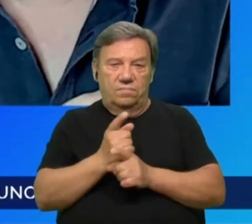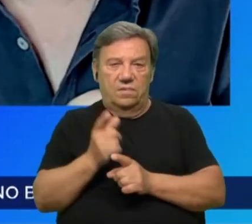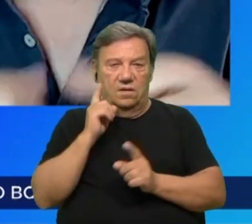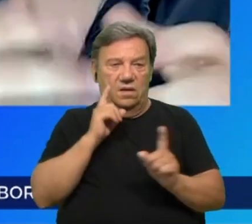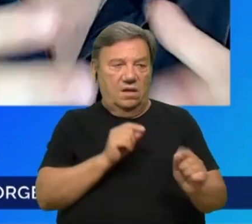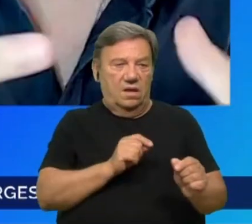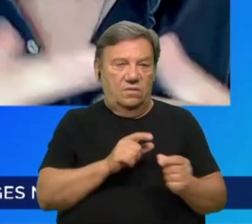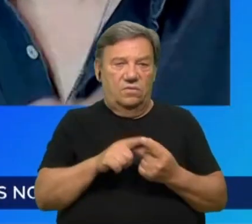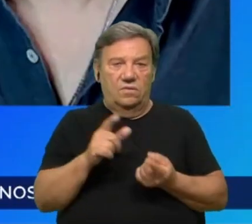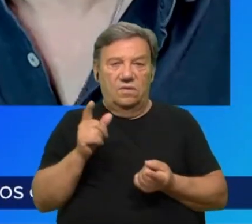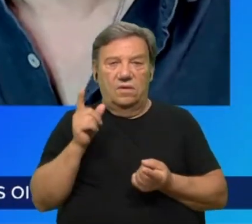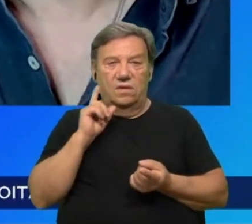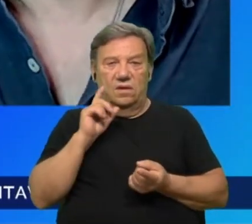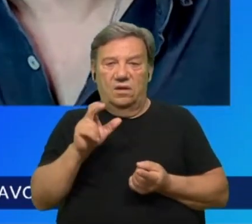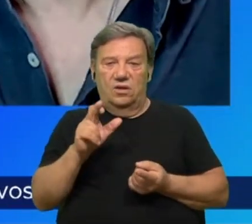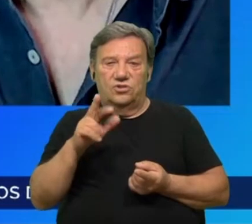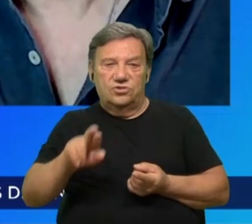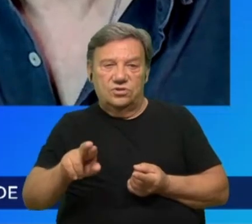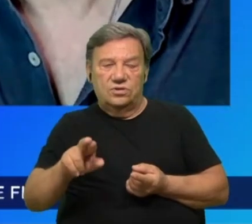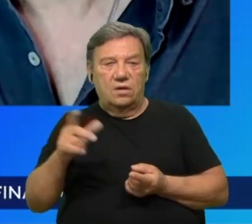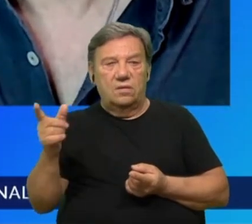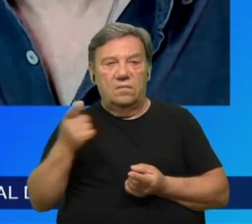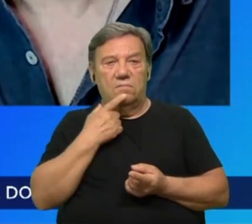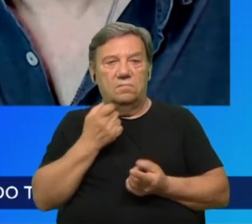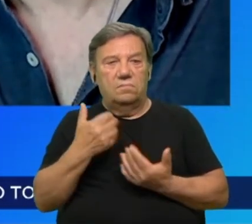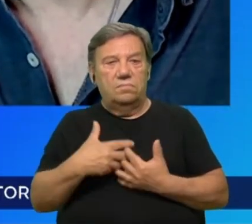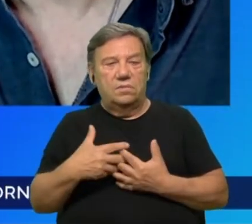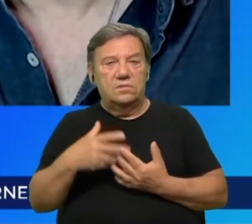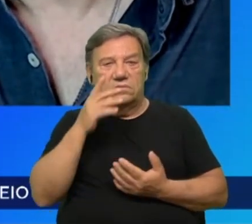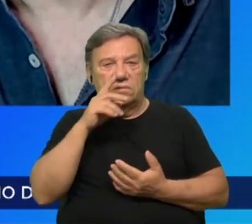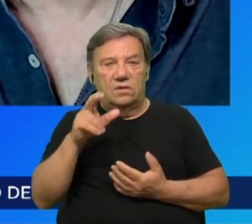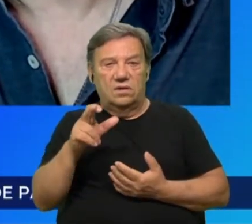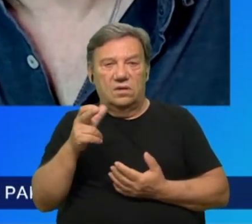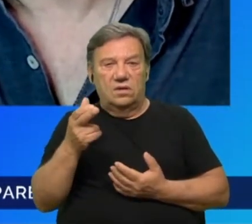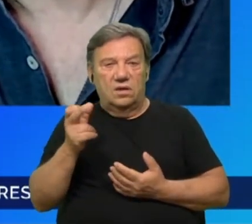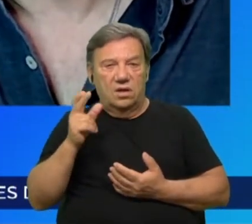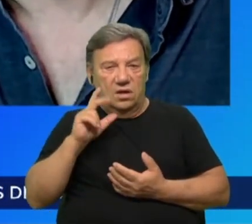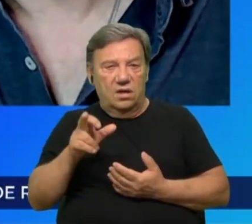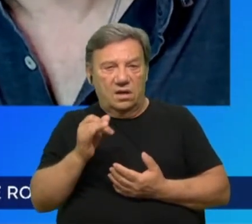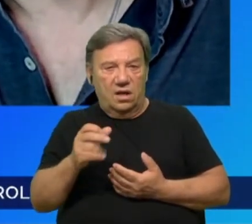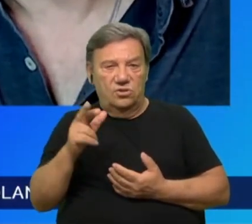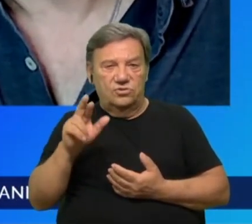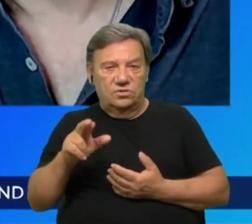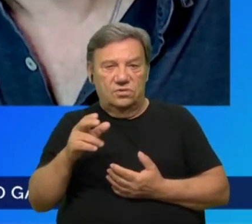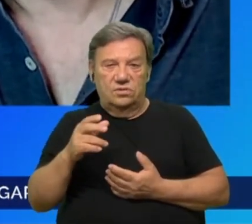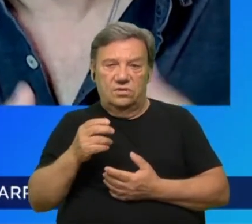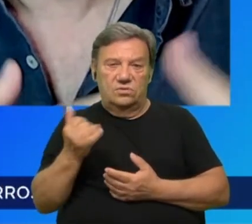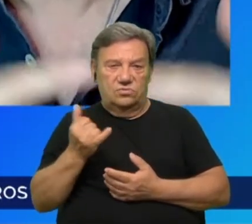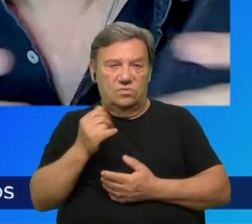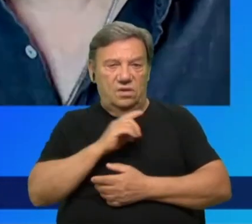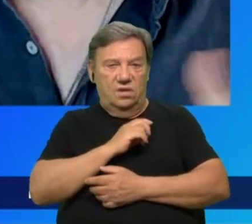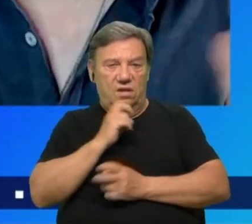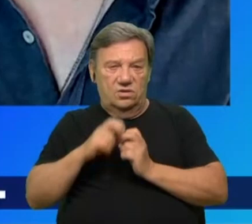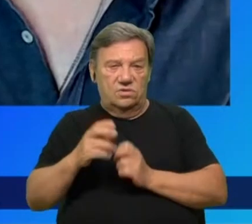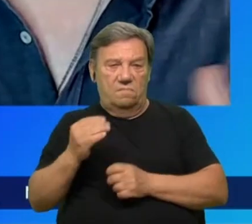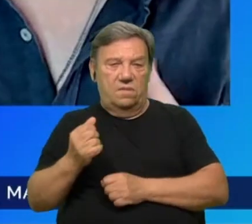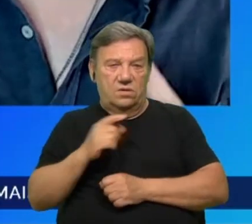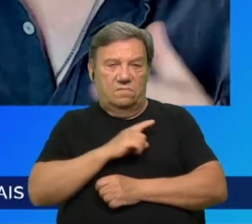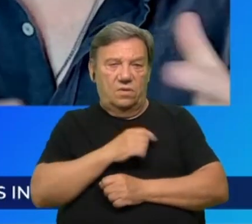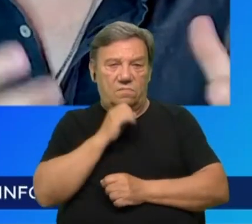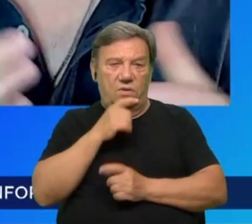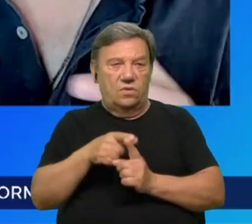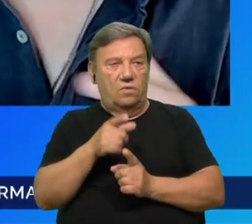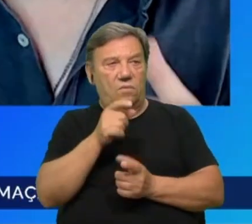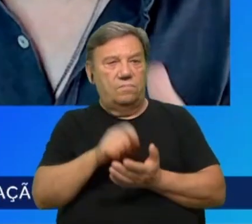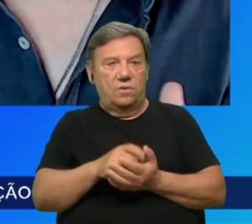quer no raio-x. Os cientistas perguntam-se: ora bem, se é raio-x e é a segunda energia mais poderosa, se calhar estamos a falar de um corpo muito poderoso do ponto de vista